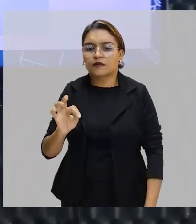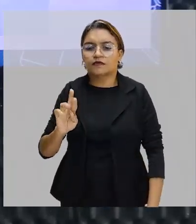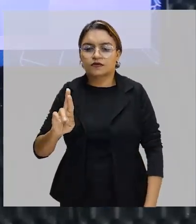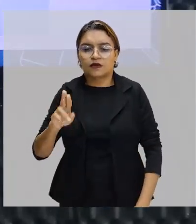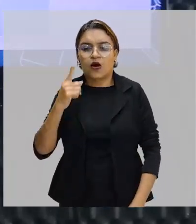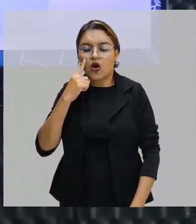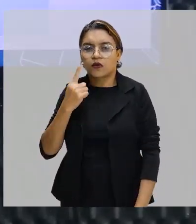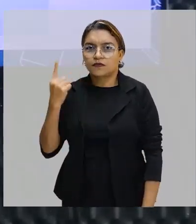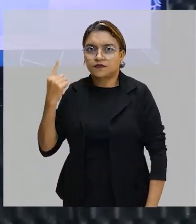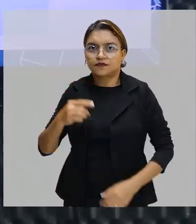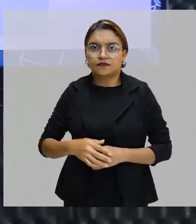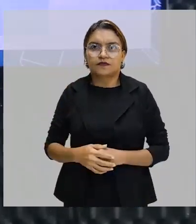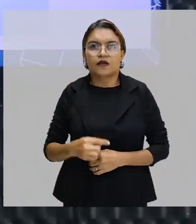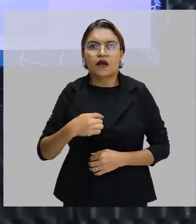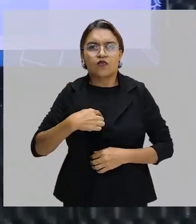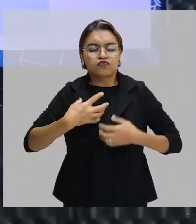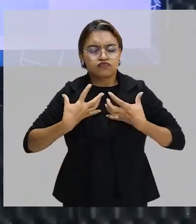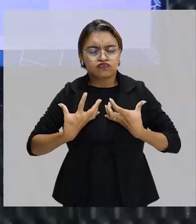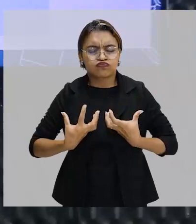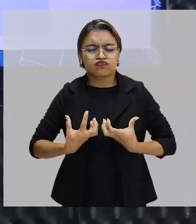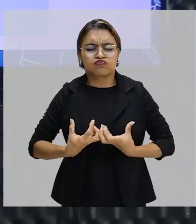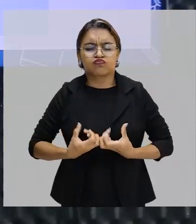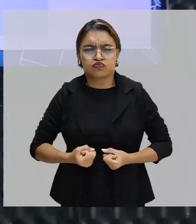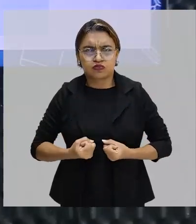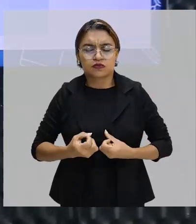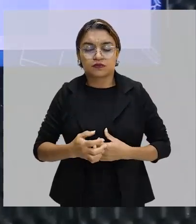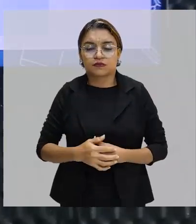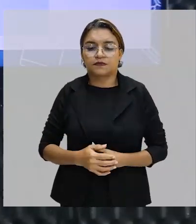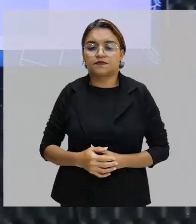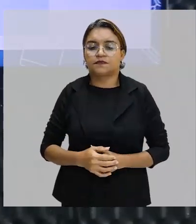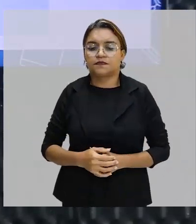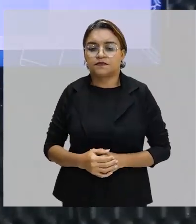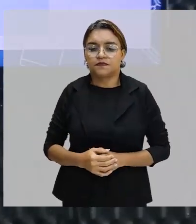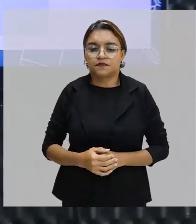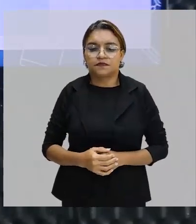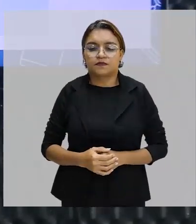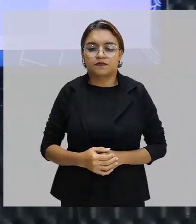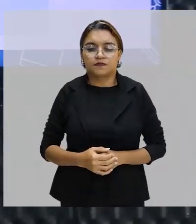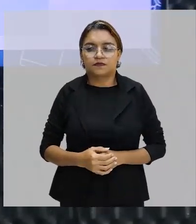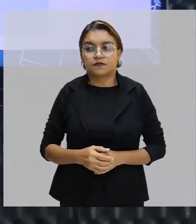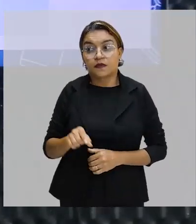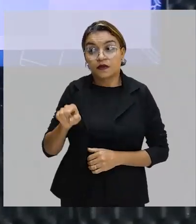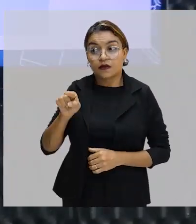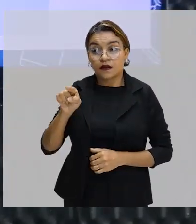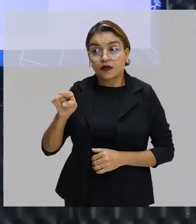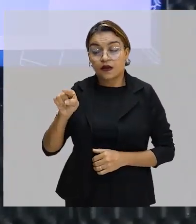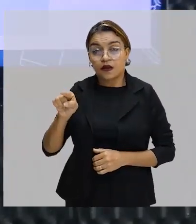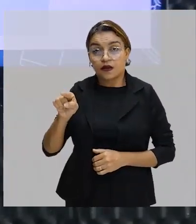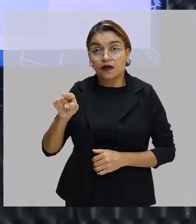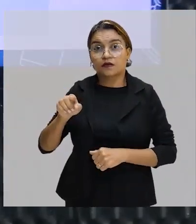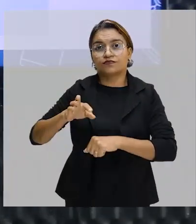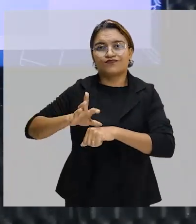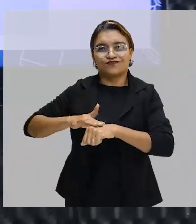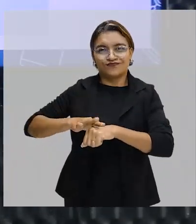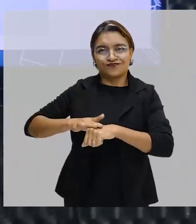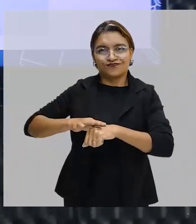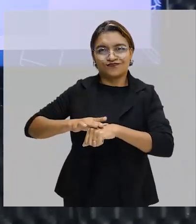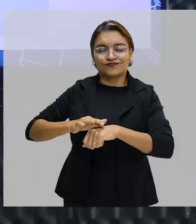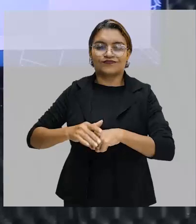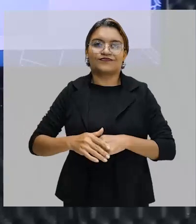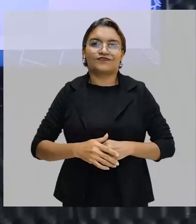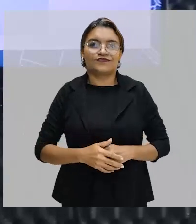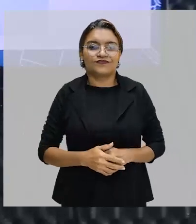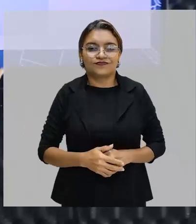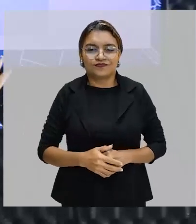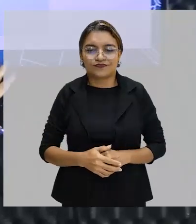Eu estou cansada. Outro exemplo, she is sick. Ela está doente. We are